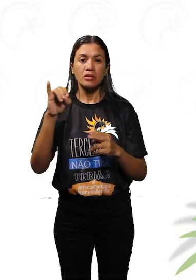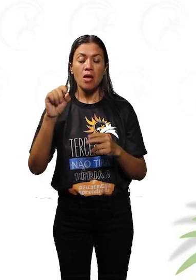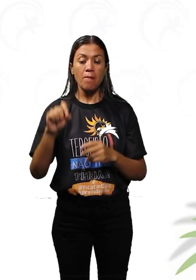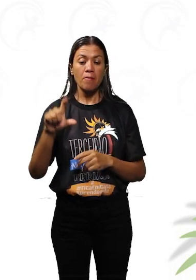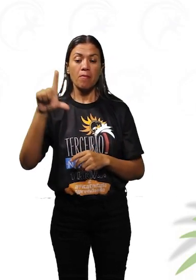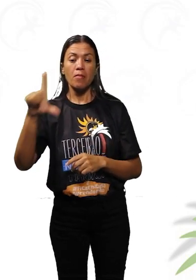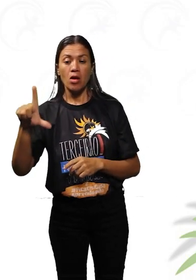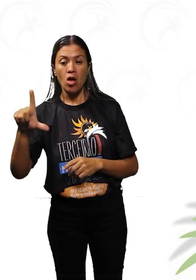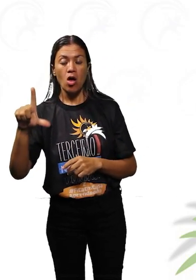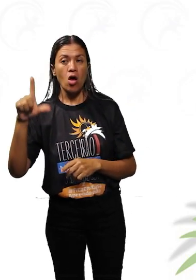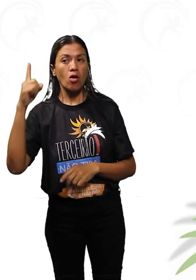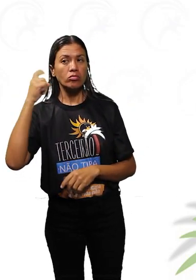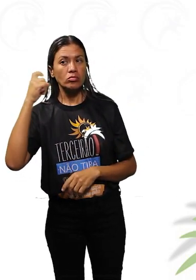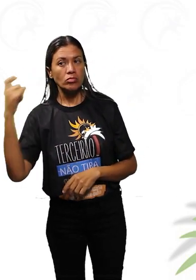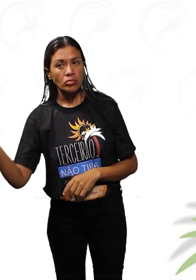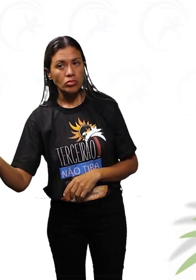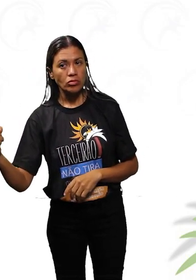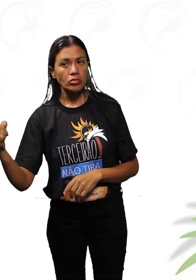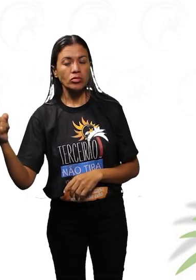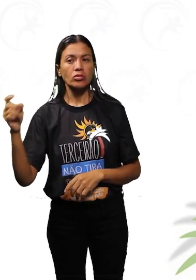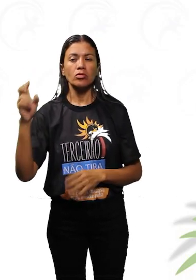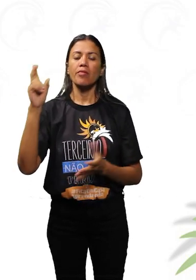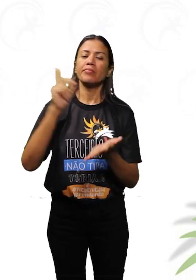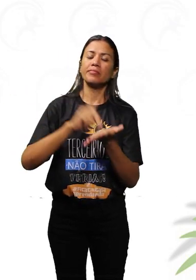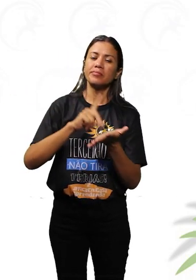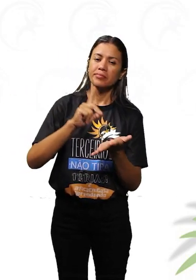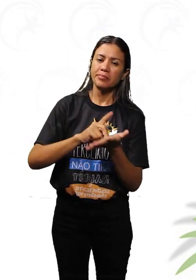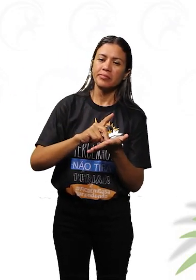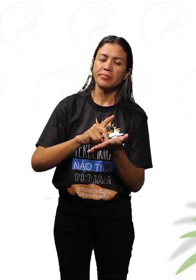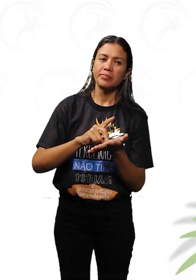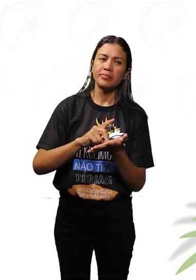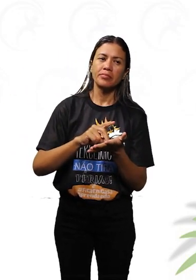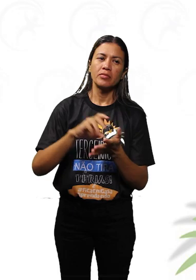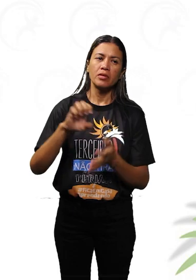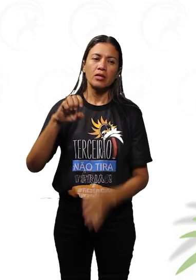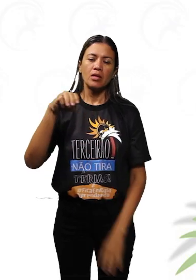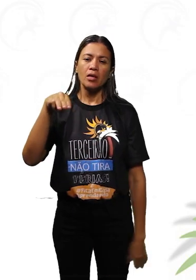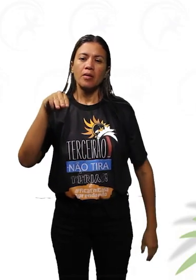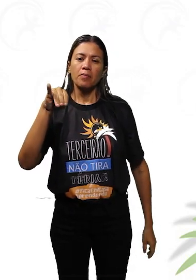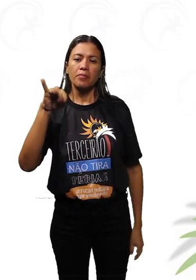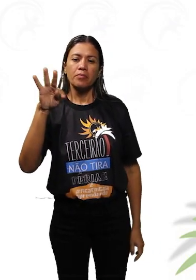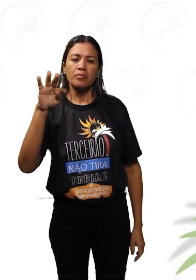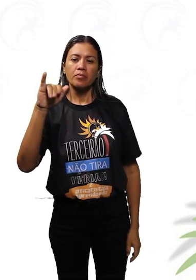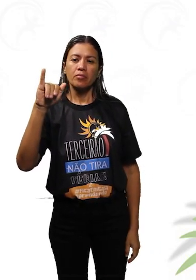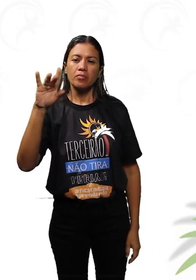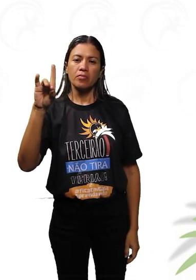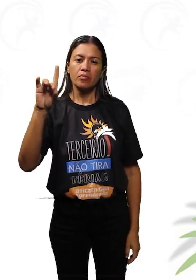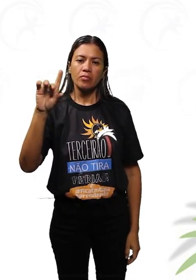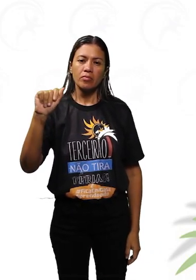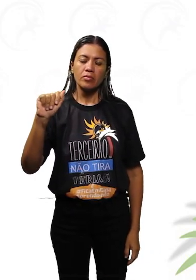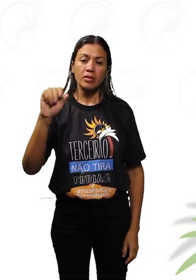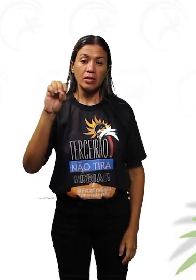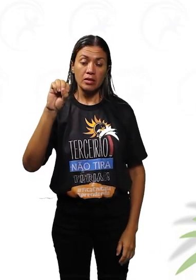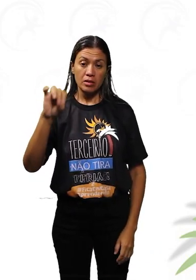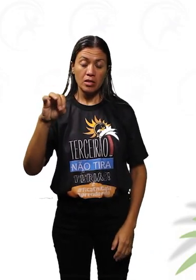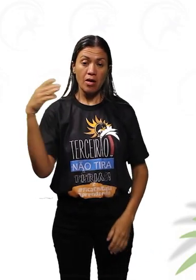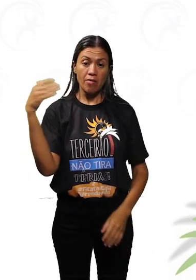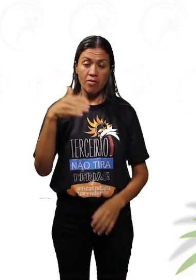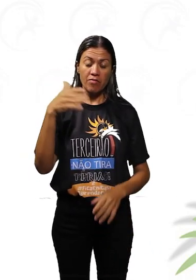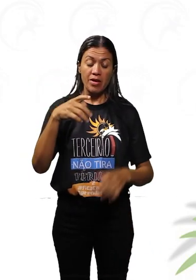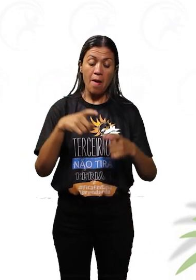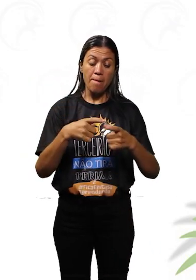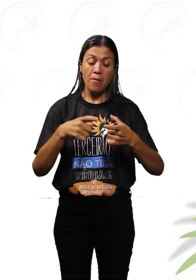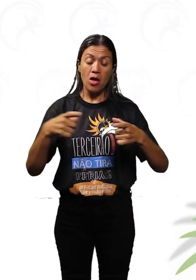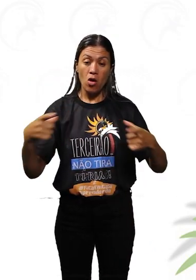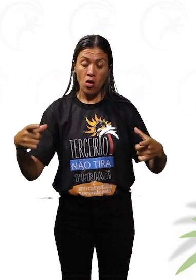do que a frequência do som, aí eu chamo de frequência original, de frequência emitida, né? Então, se essa frequência aí for maior,